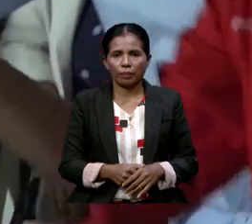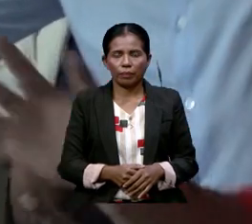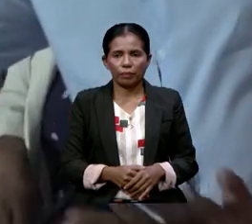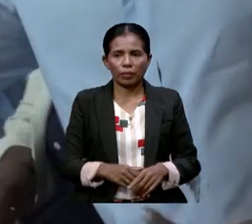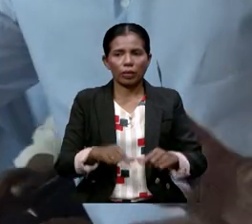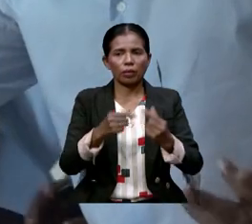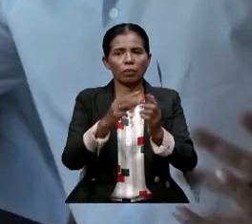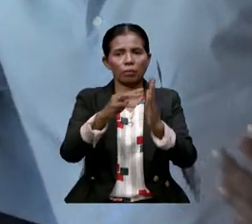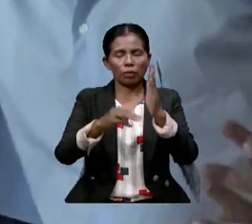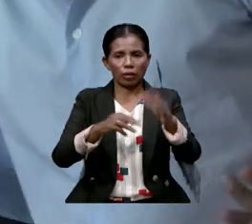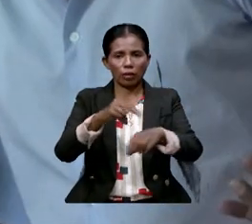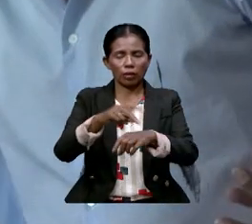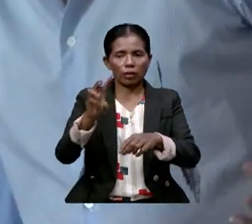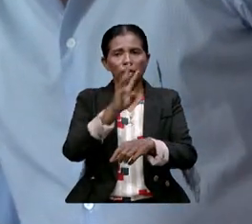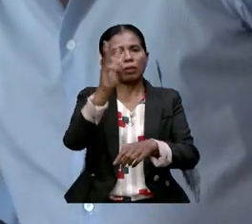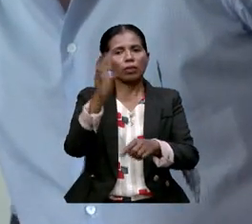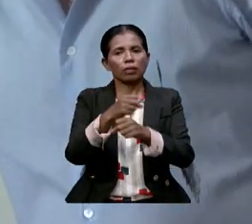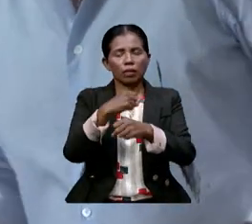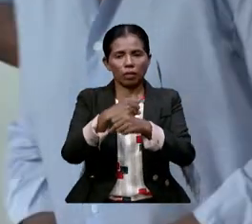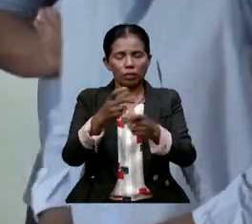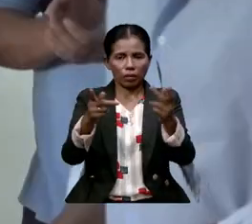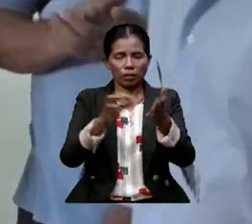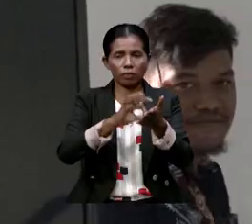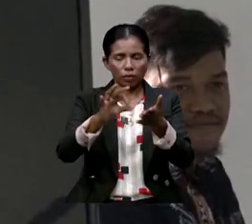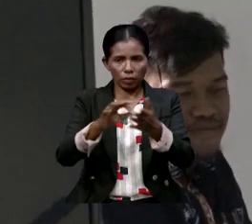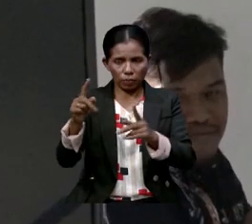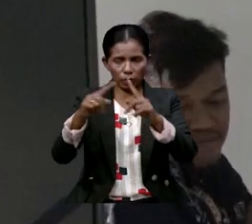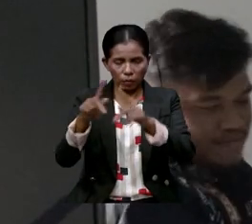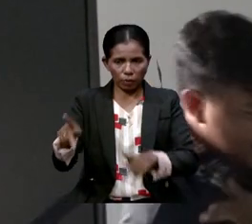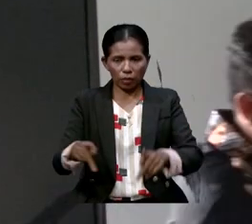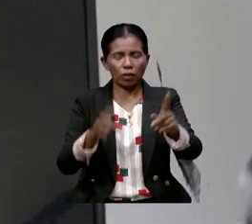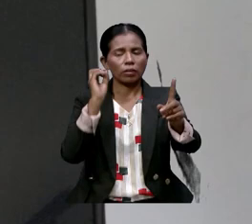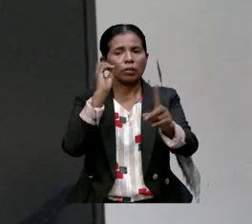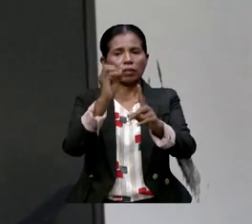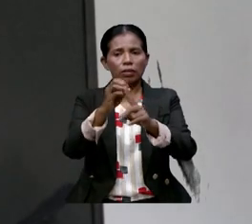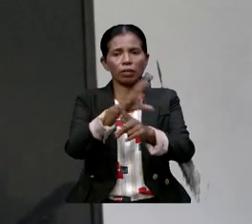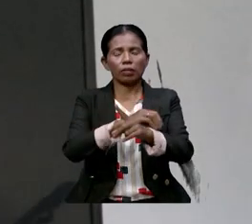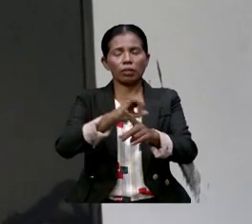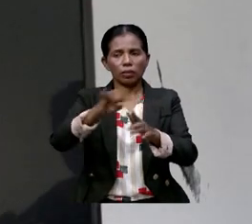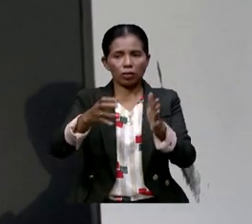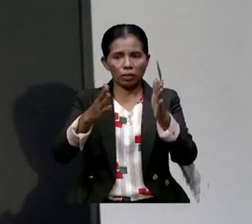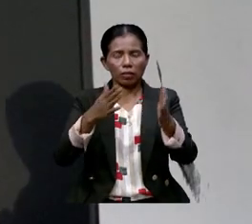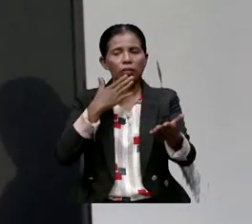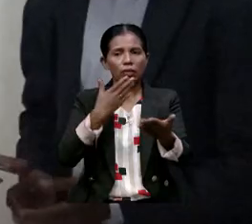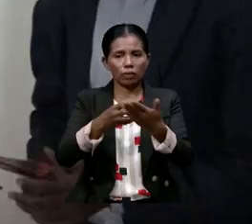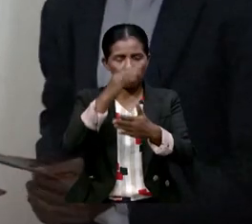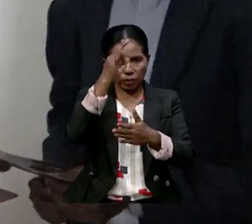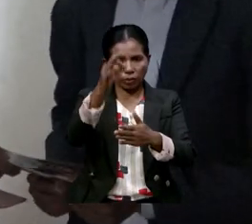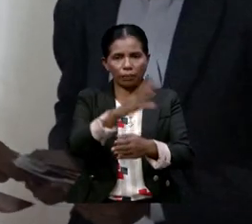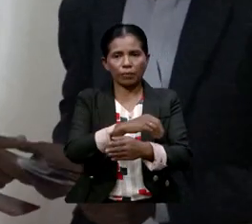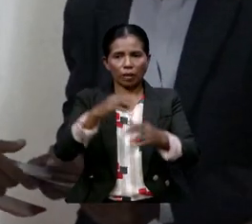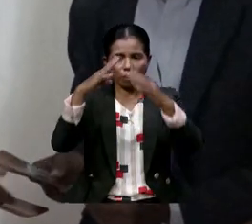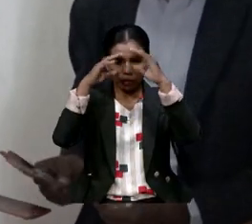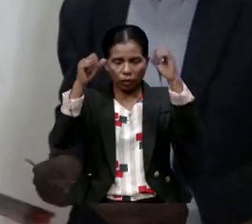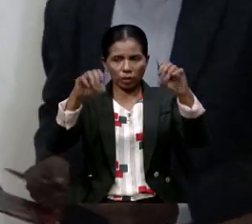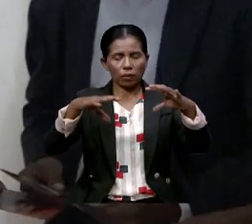Grupo Media Nacional e a quarta né, lança centro de formação IDA para público, com objetivo a forma jornalista de qualidade e futuro. E a ocasião, né, presidente do